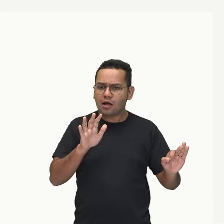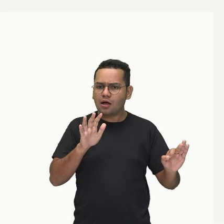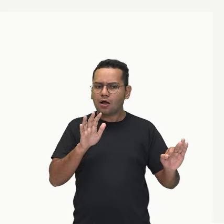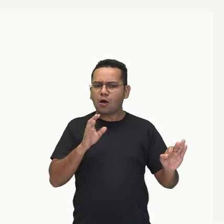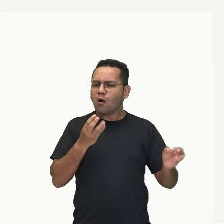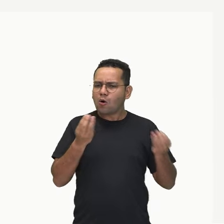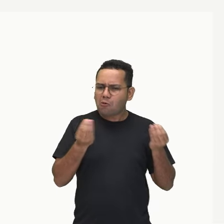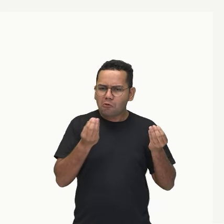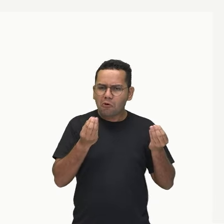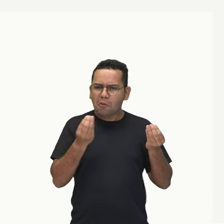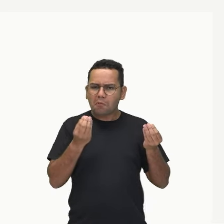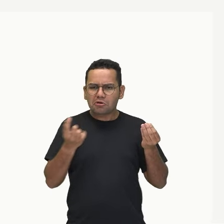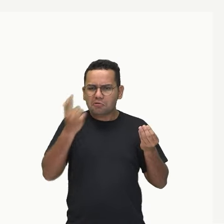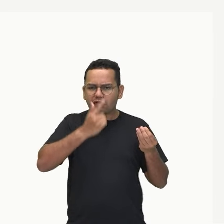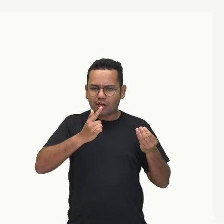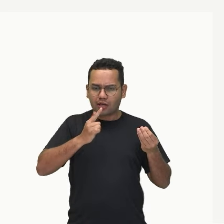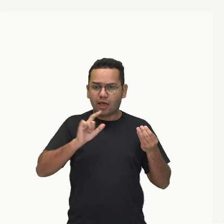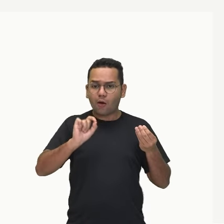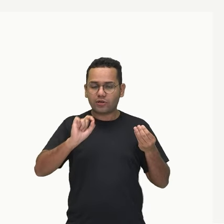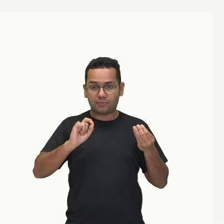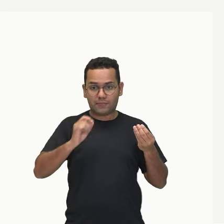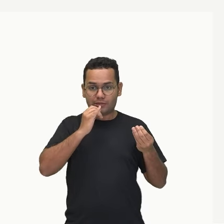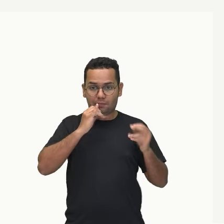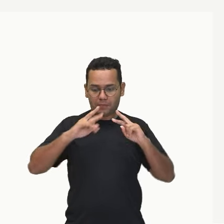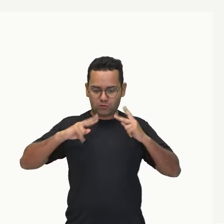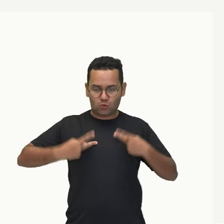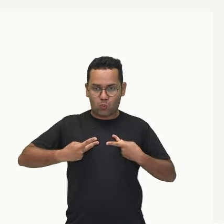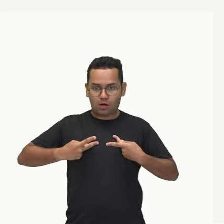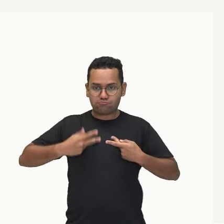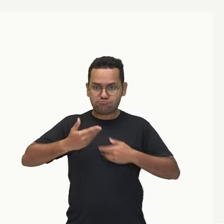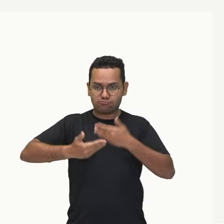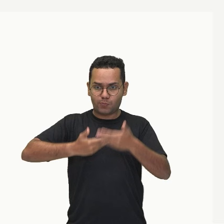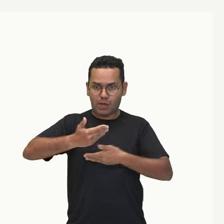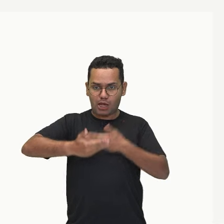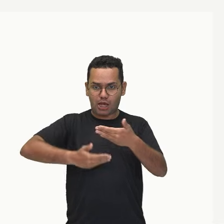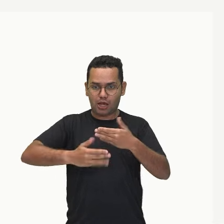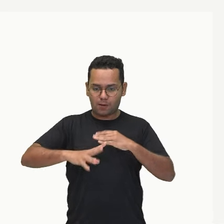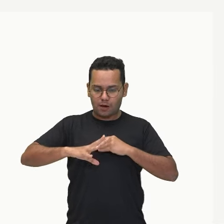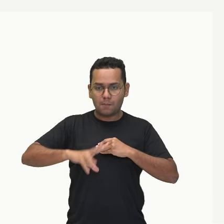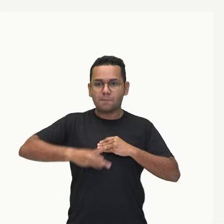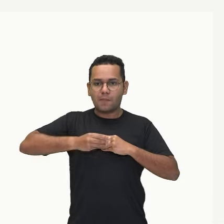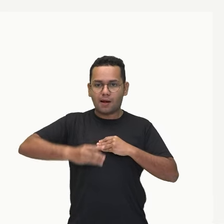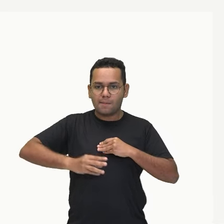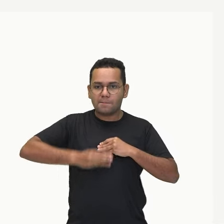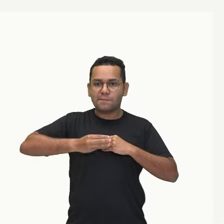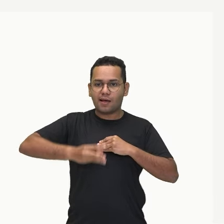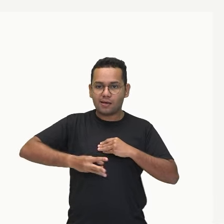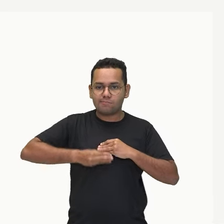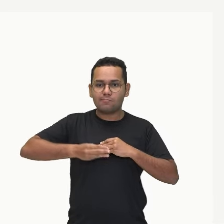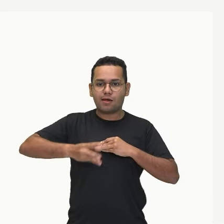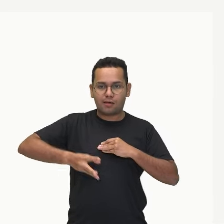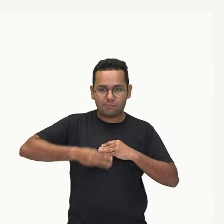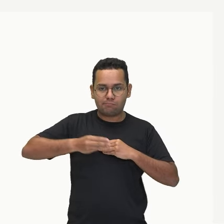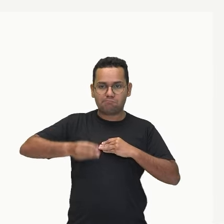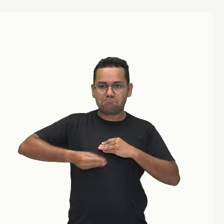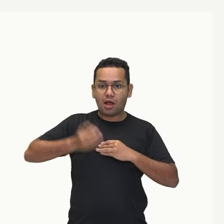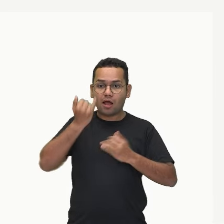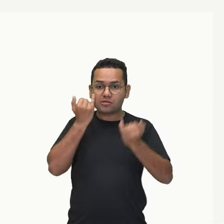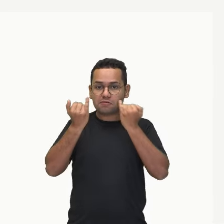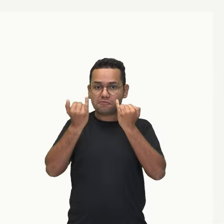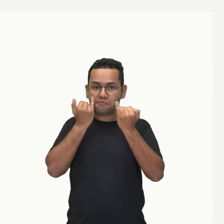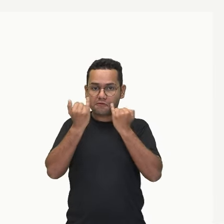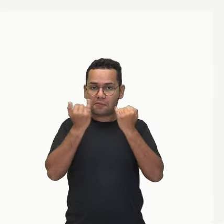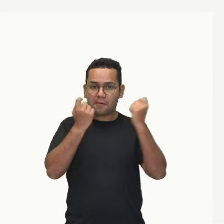um sujeito e não de um estudo para observar o fenômeno. O científico já é